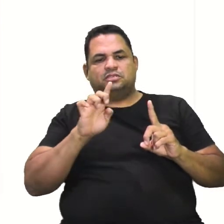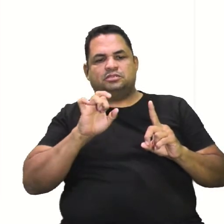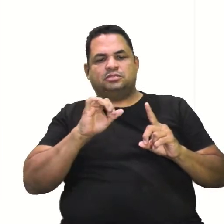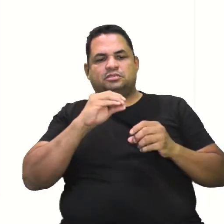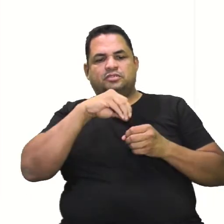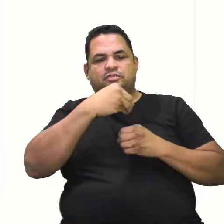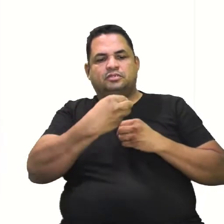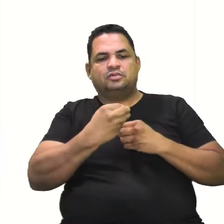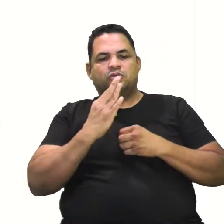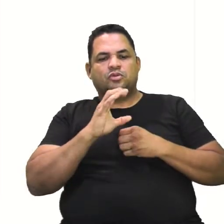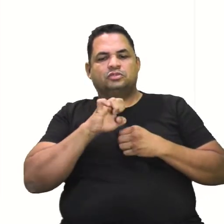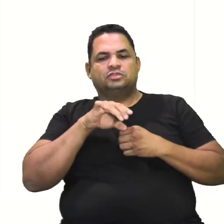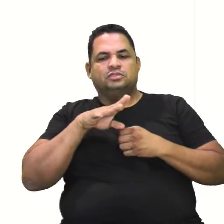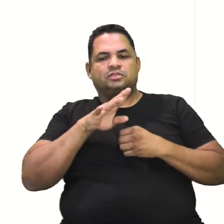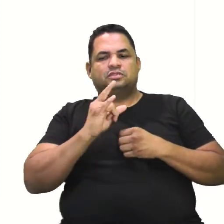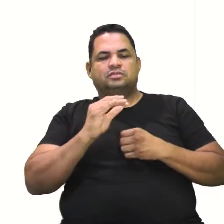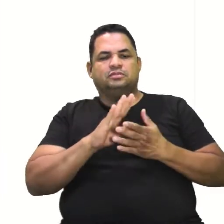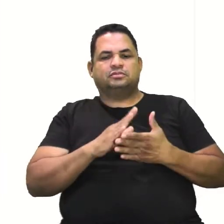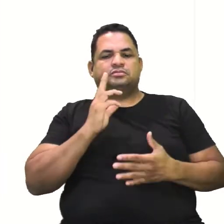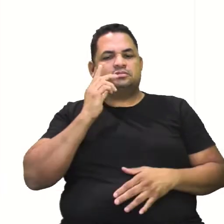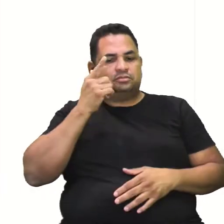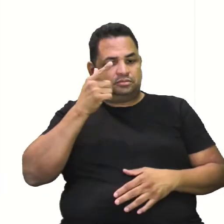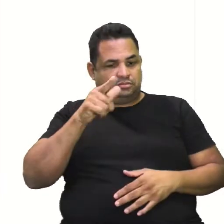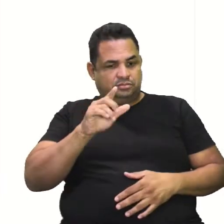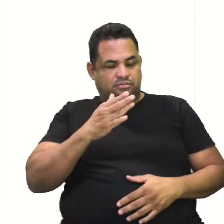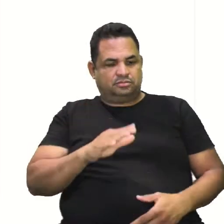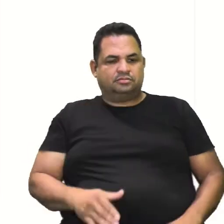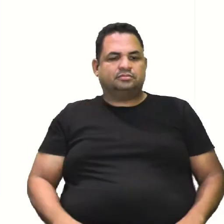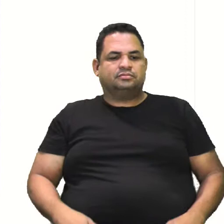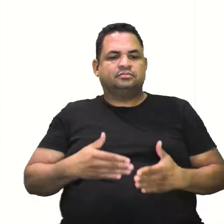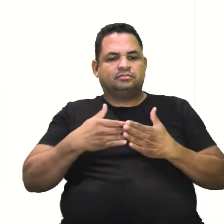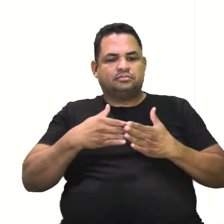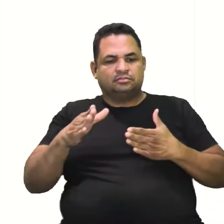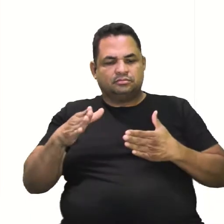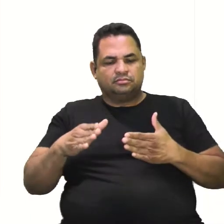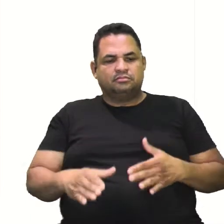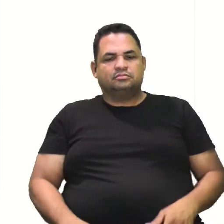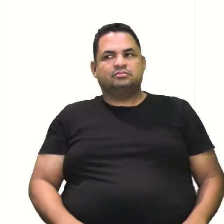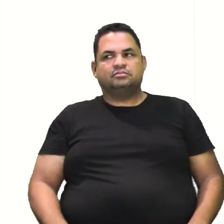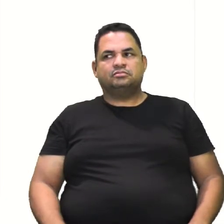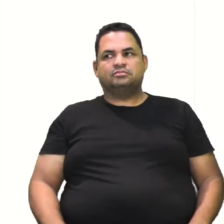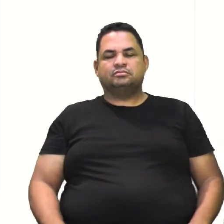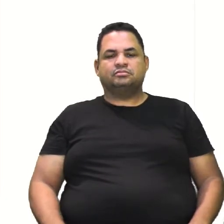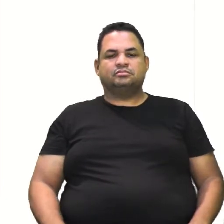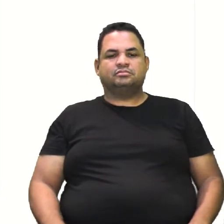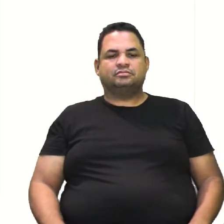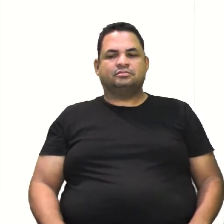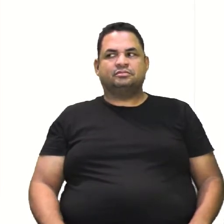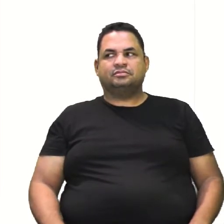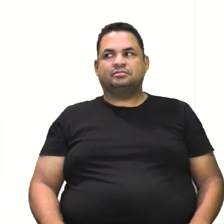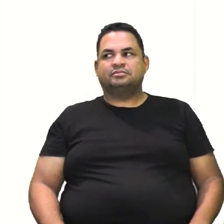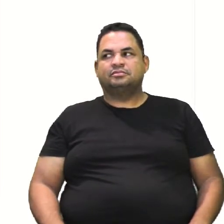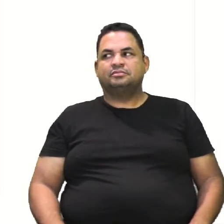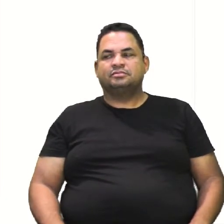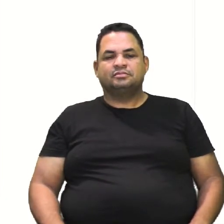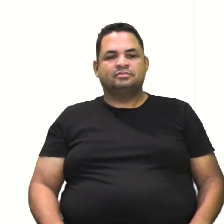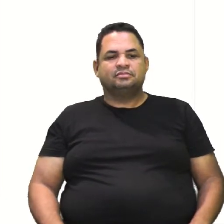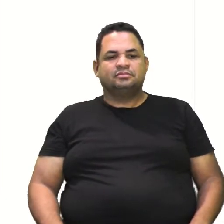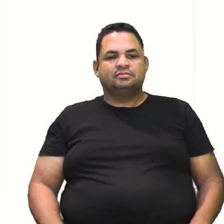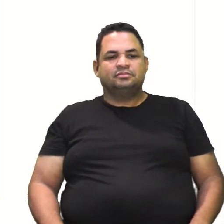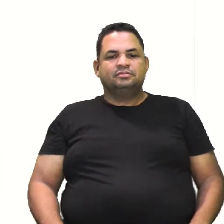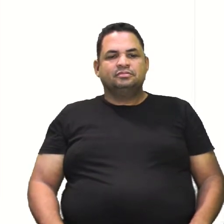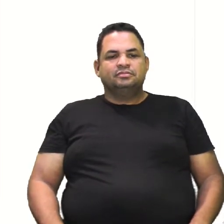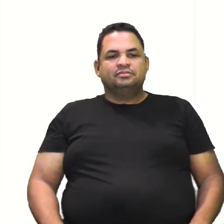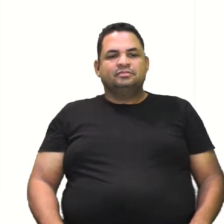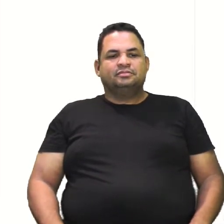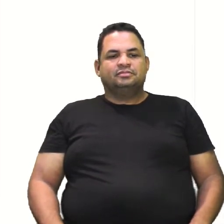tangente, externa ou concêntrica? De novo, a gente vem aqui e dá uma bicuda naquela que não pode